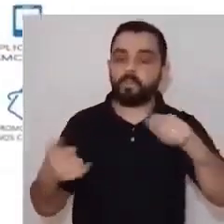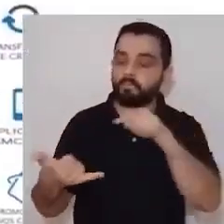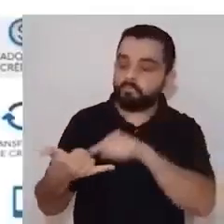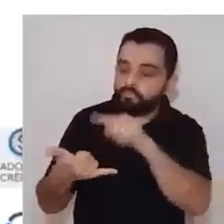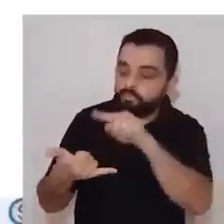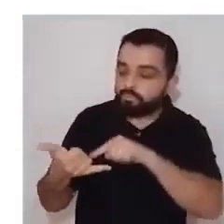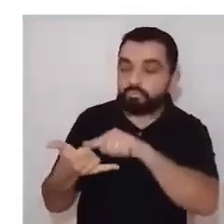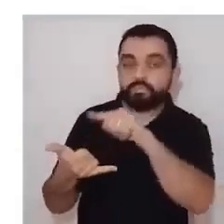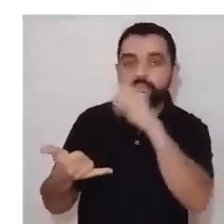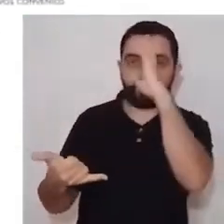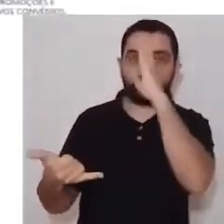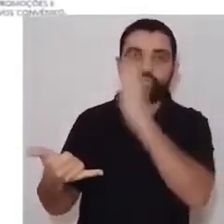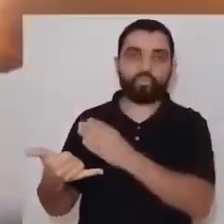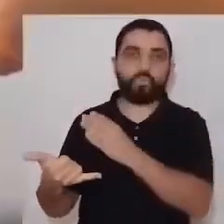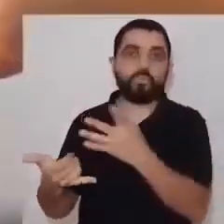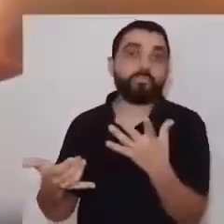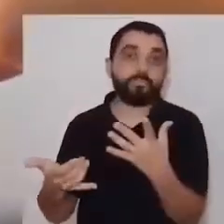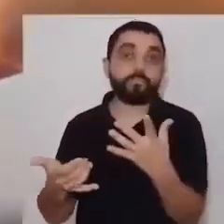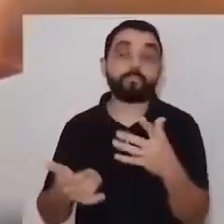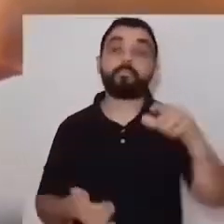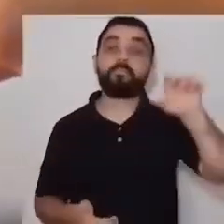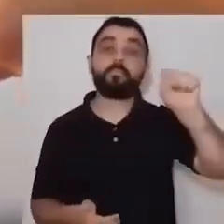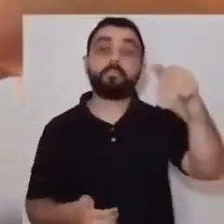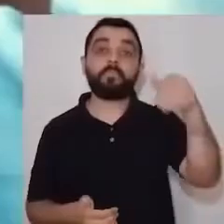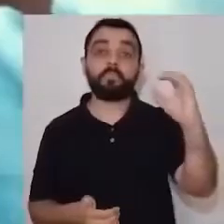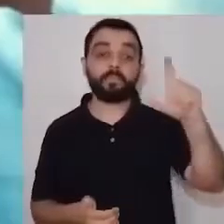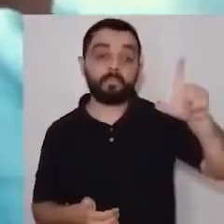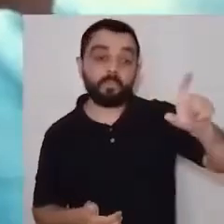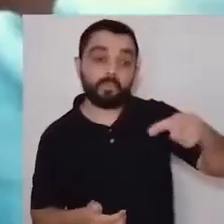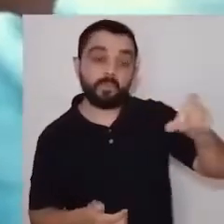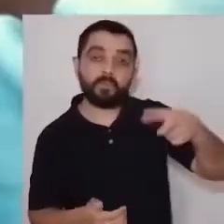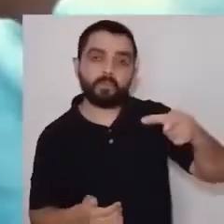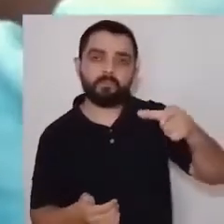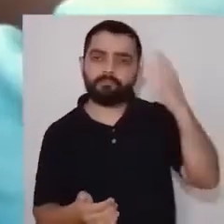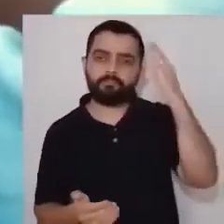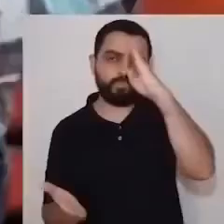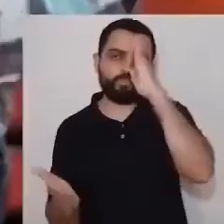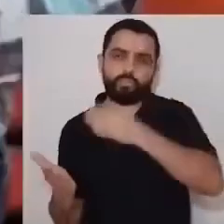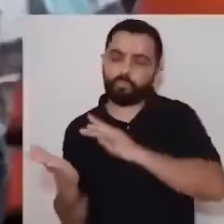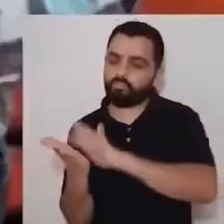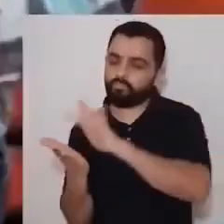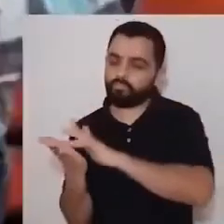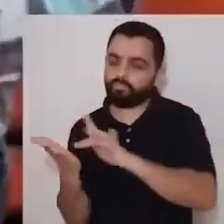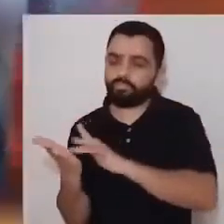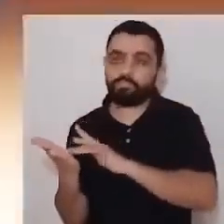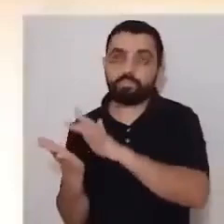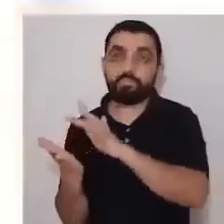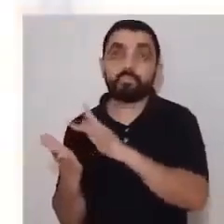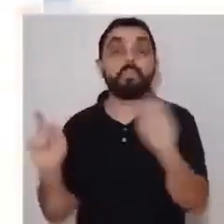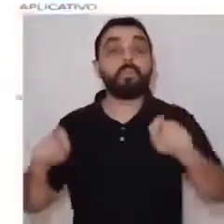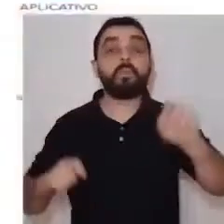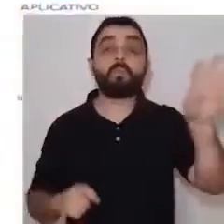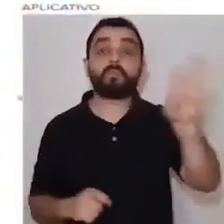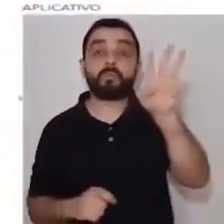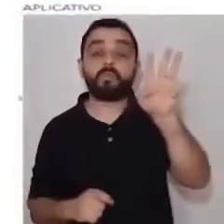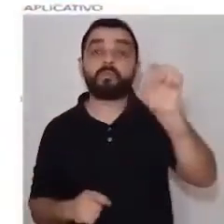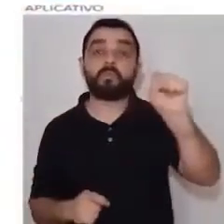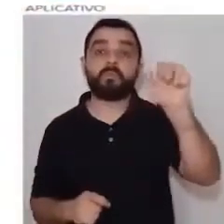são efetuadas online. Todos os benefícios do SMC Card estão na palma da sua mão no